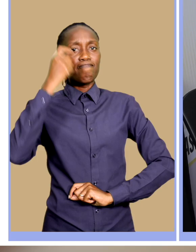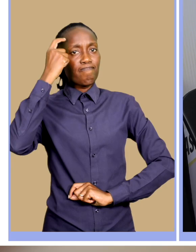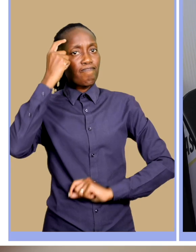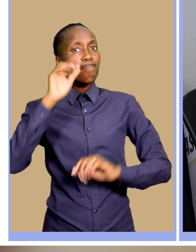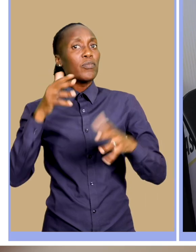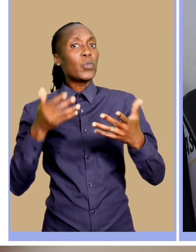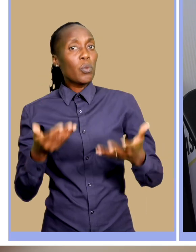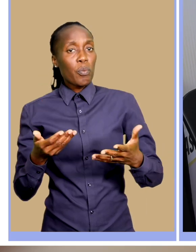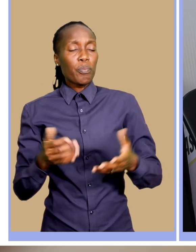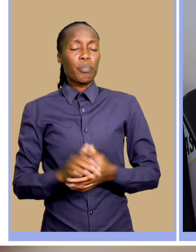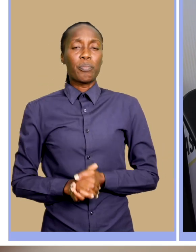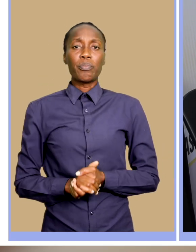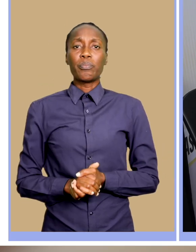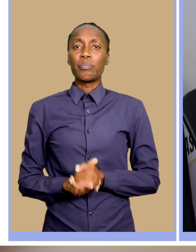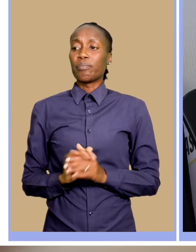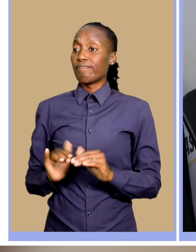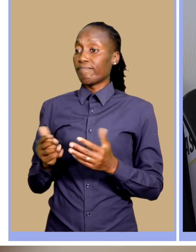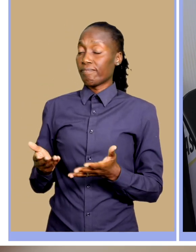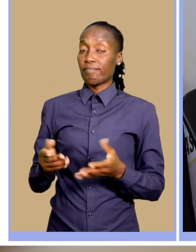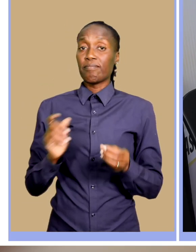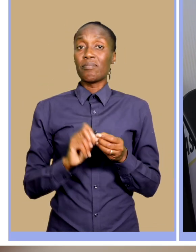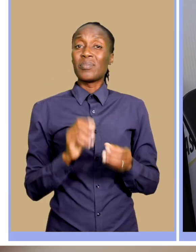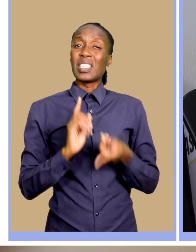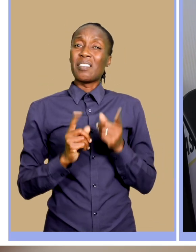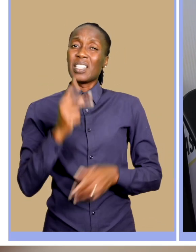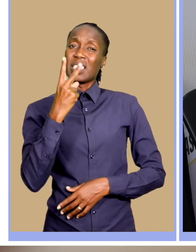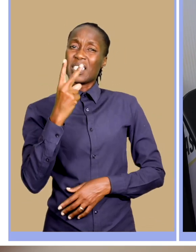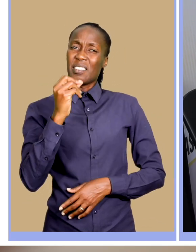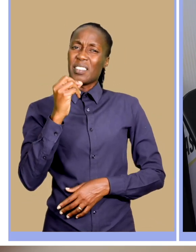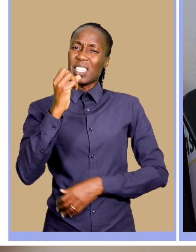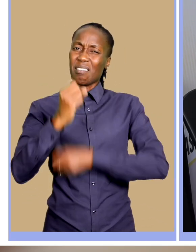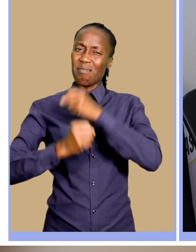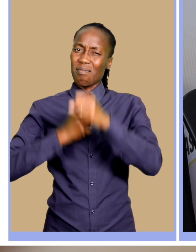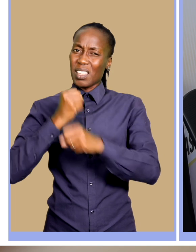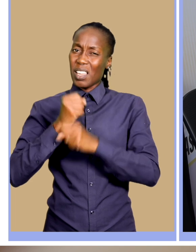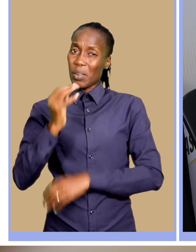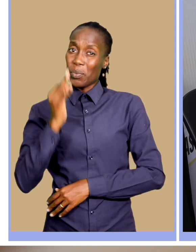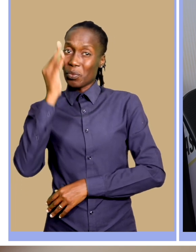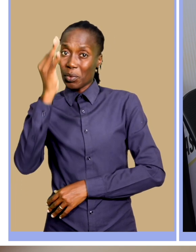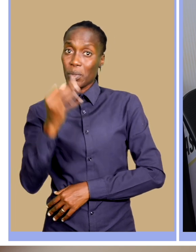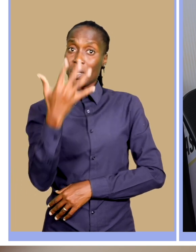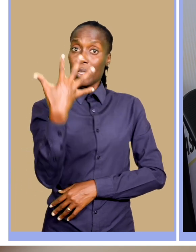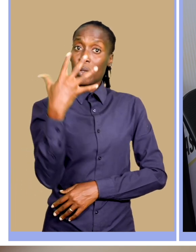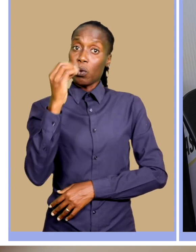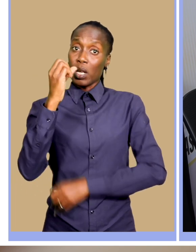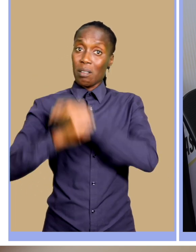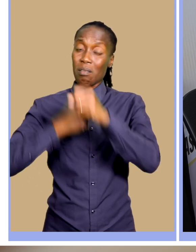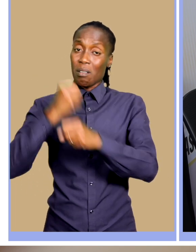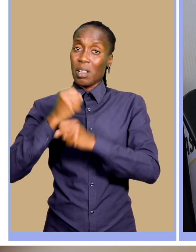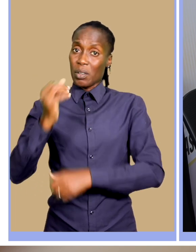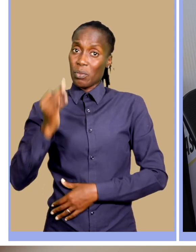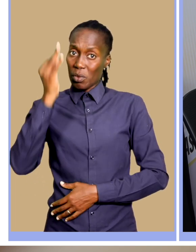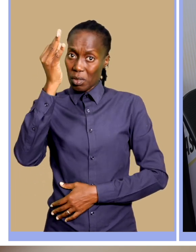crianças, se calhar daqui a 20 anos, 50 anos, vamos mudar assim, porque quando a